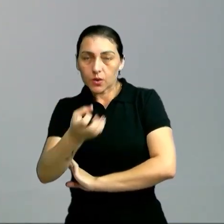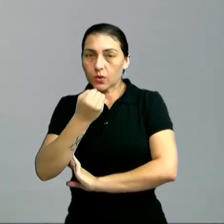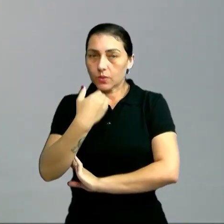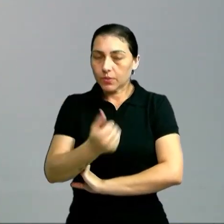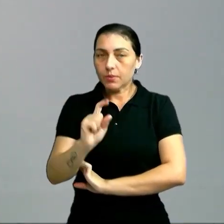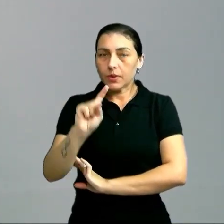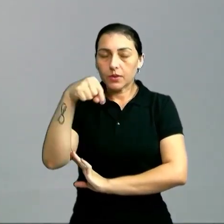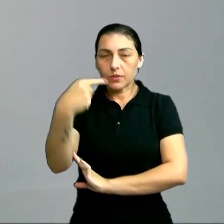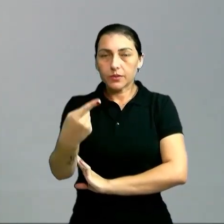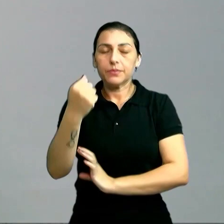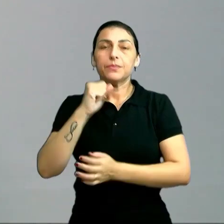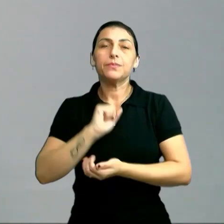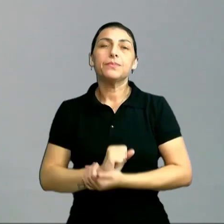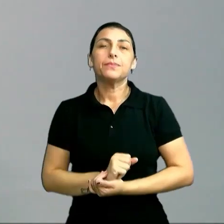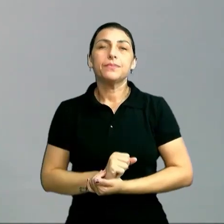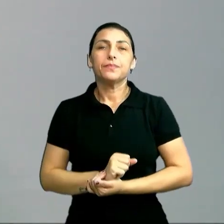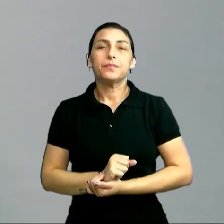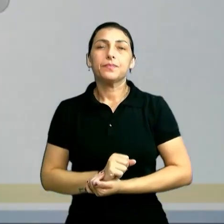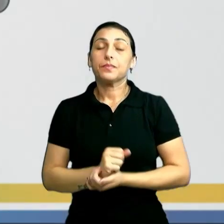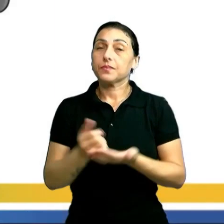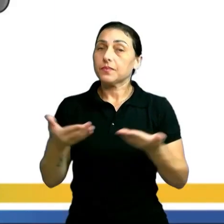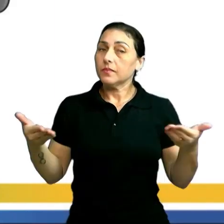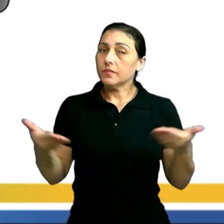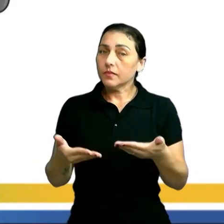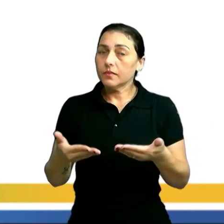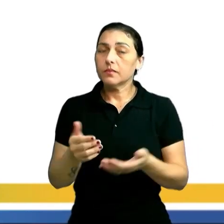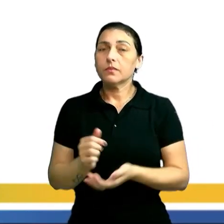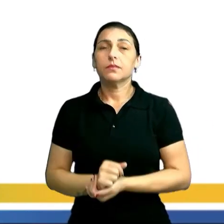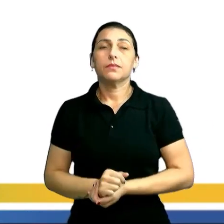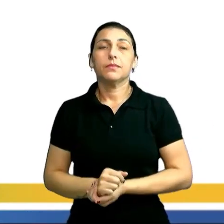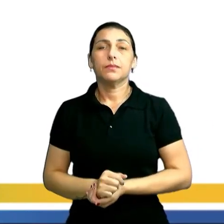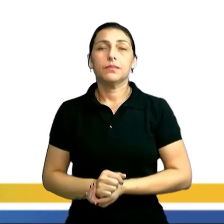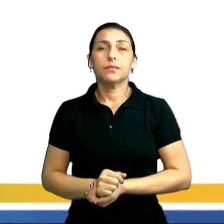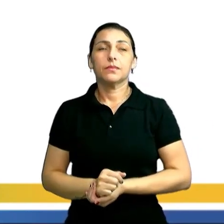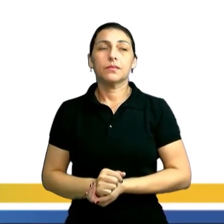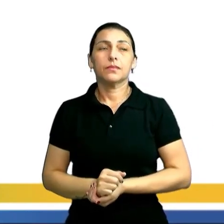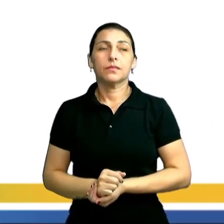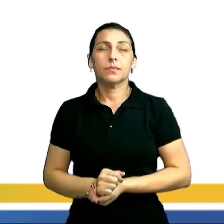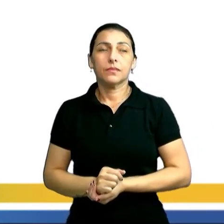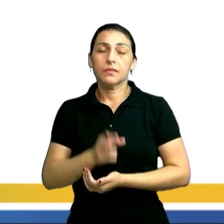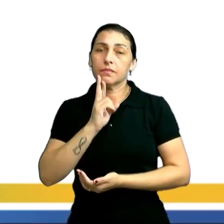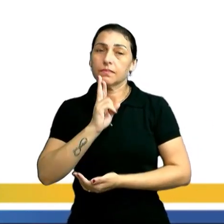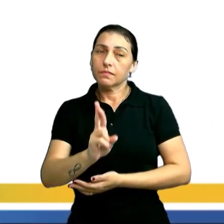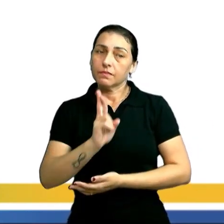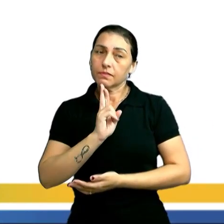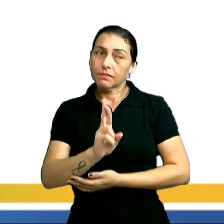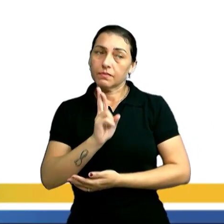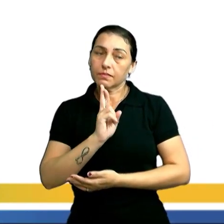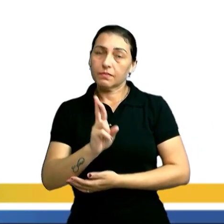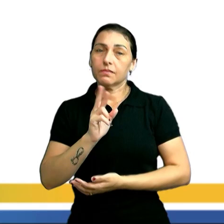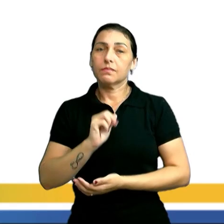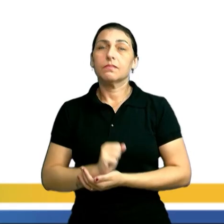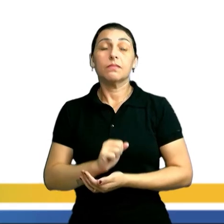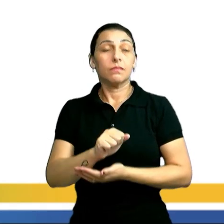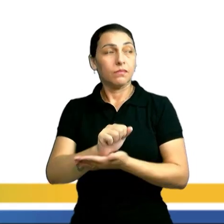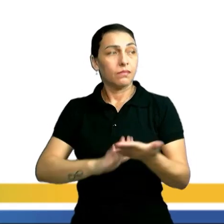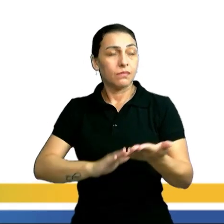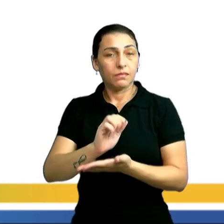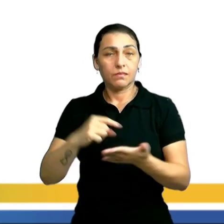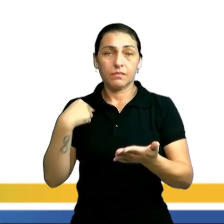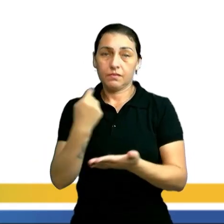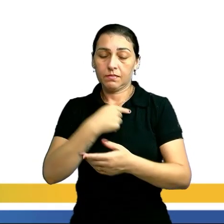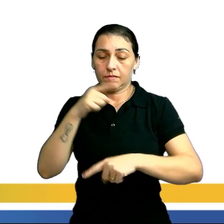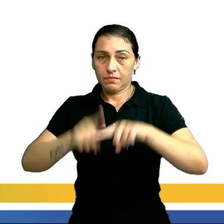Vamos para mais uma. Agora, nós vamos resolver atividades do